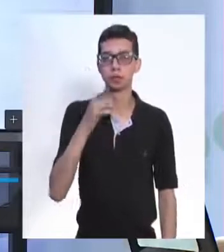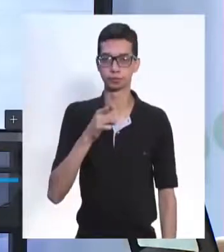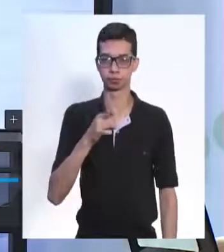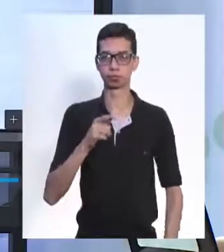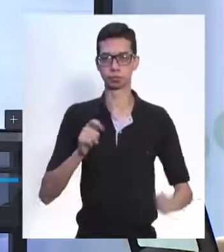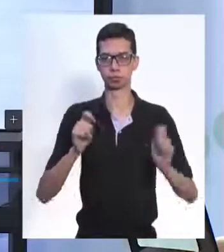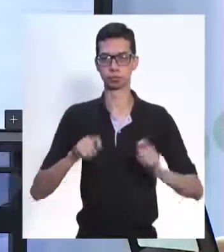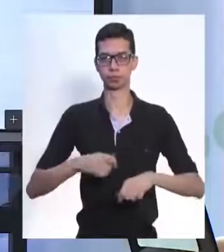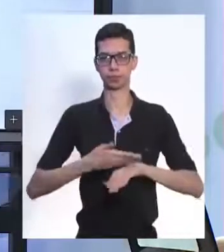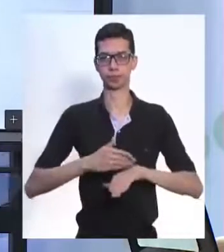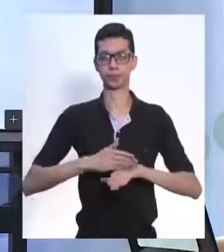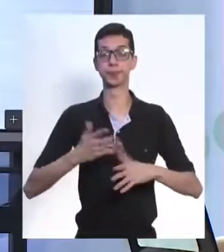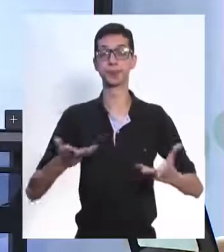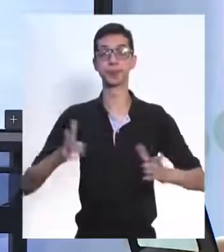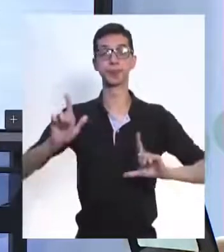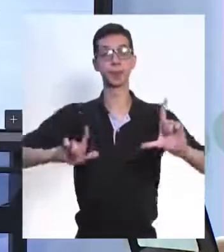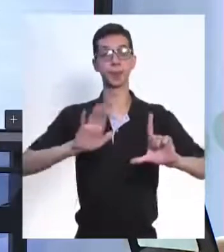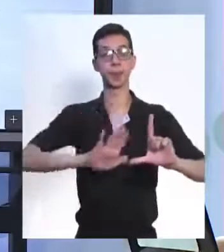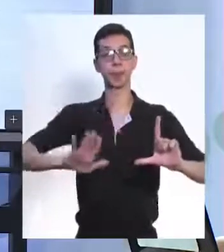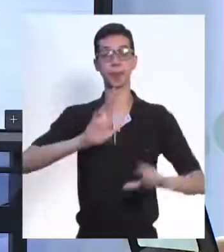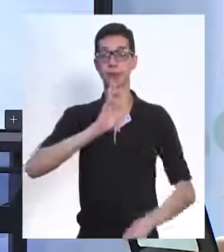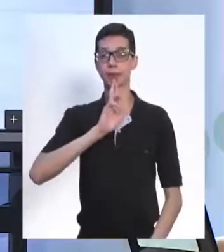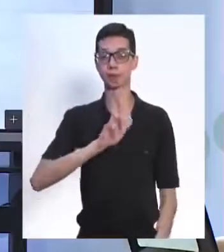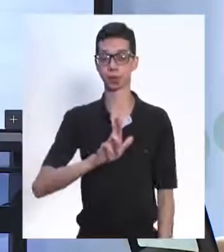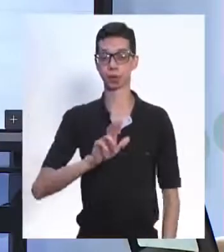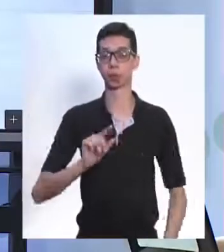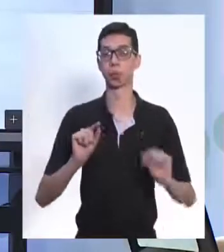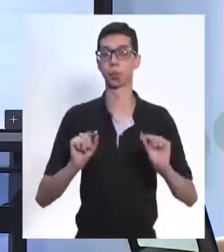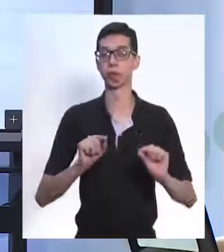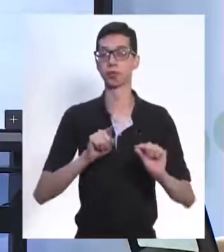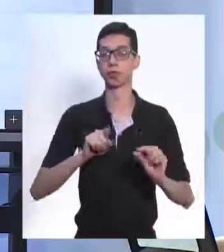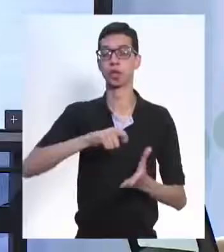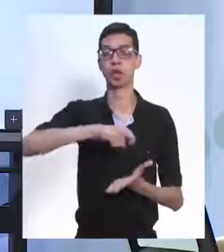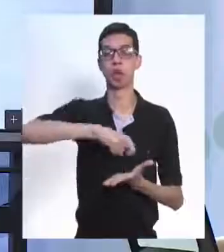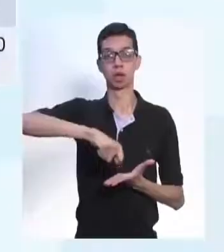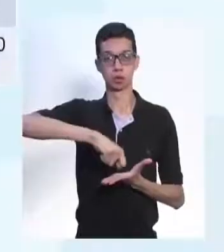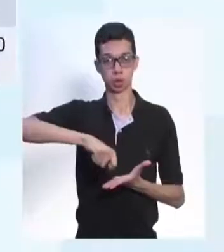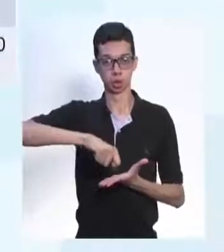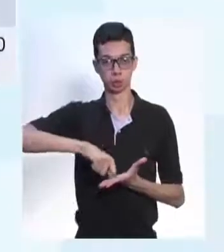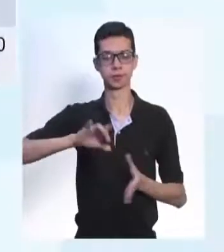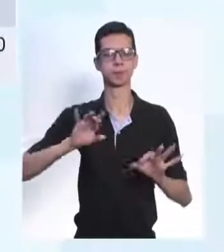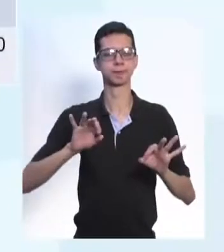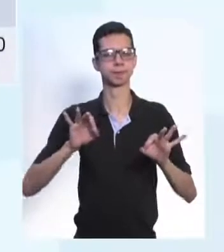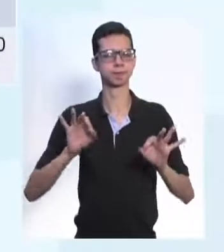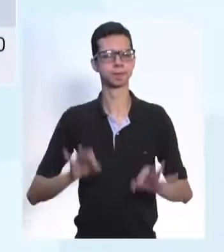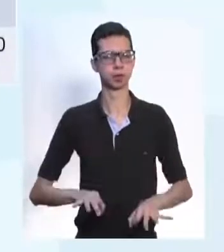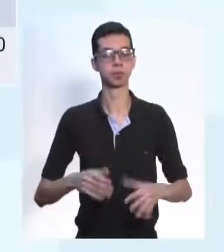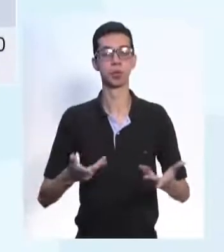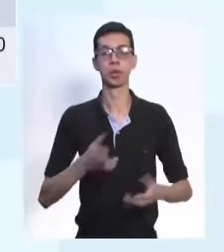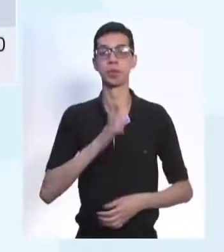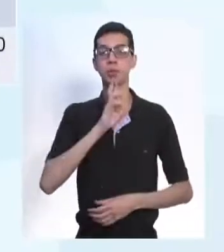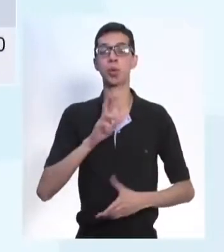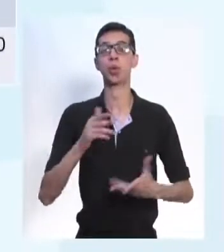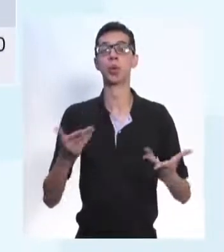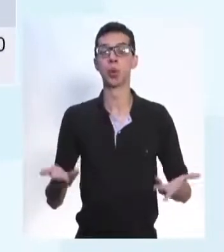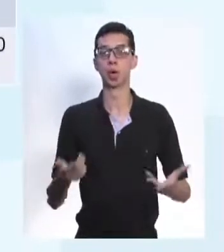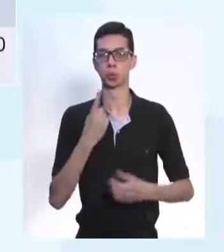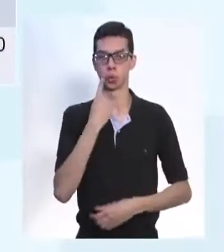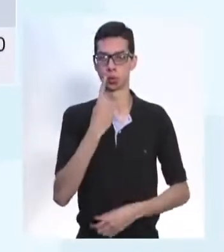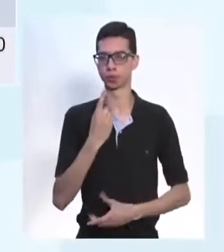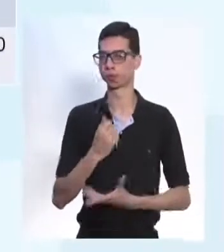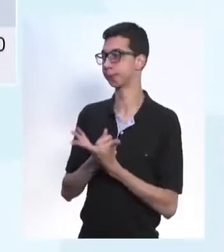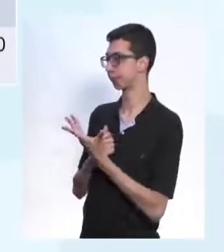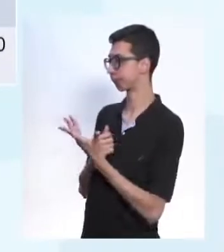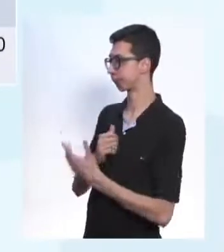vai aparecer a resposta, então que era a seguinte para vocês anotarem aí, para vocês deixarem registrado. Então a resposta seria a seguinte, então na A